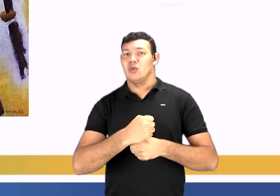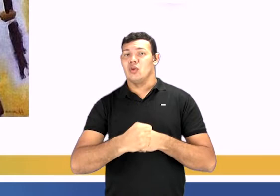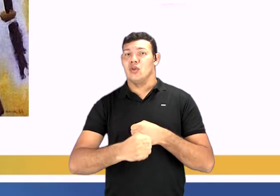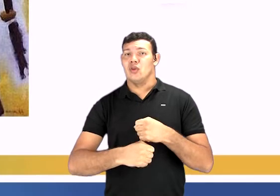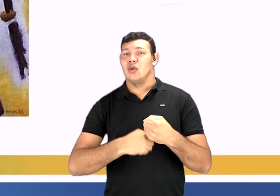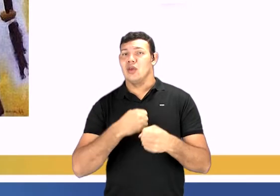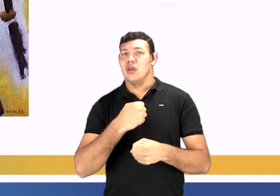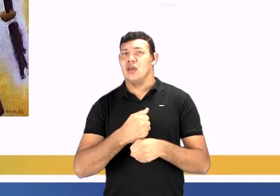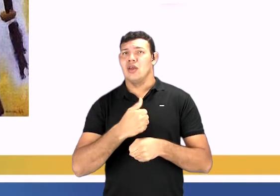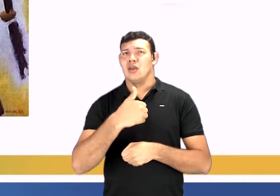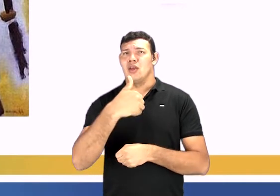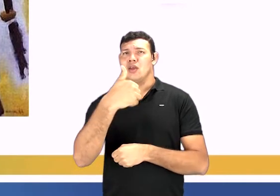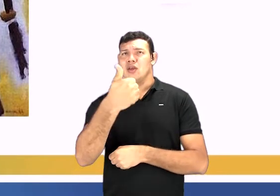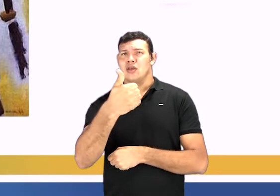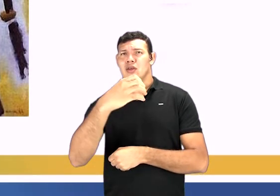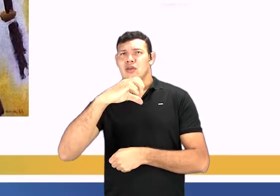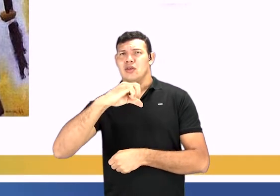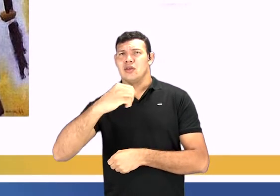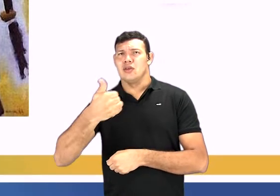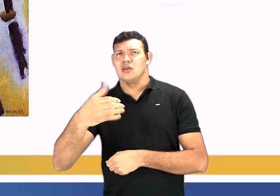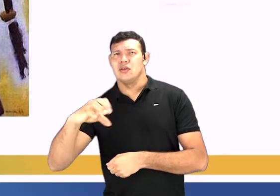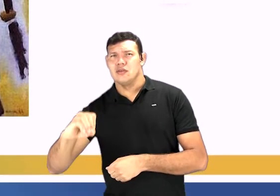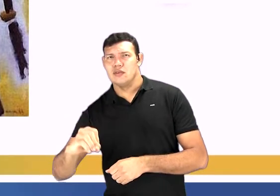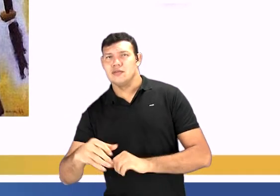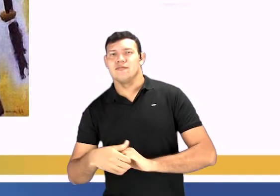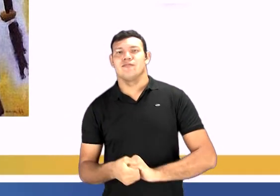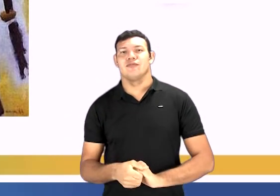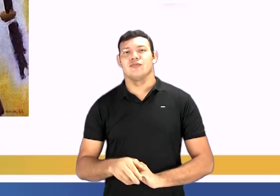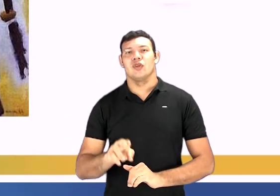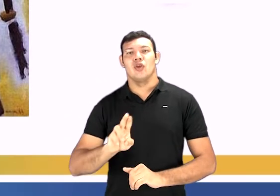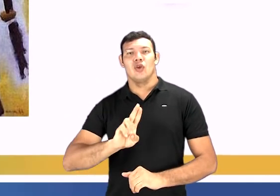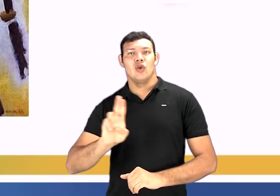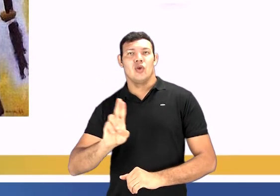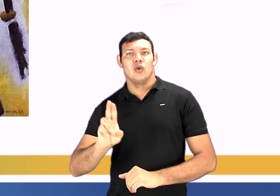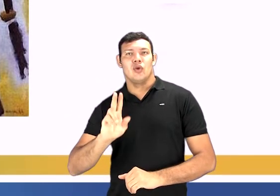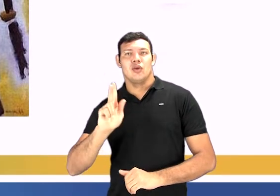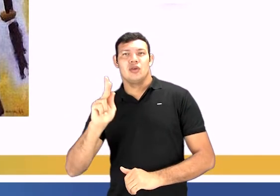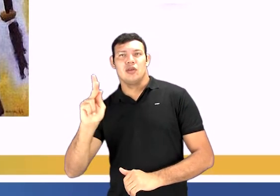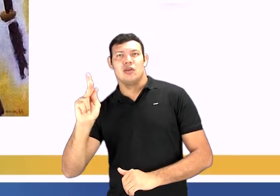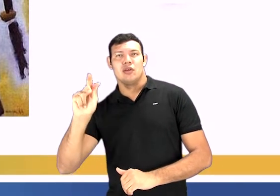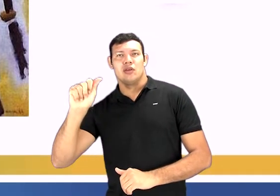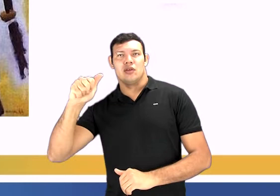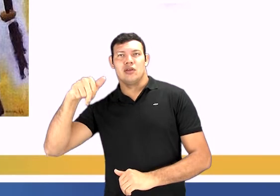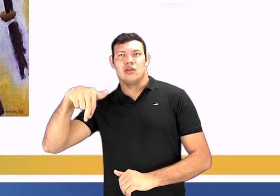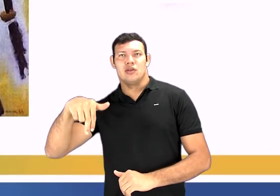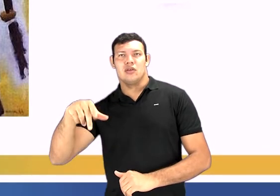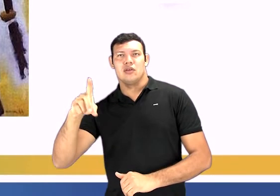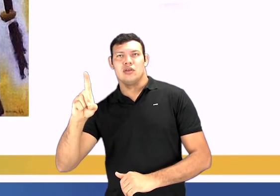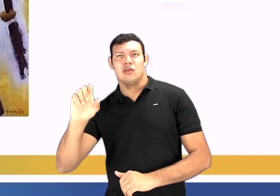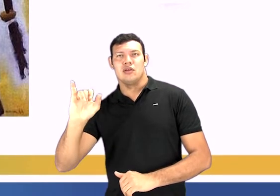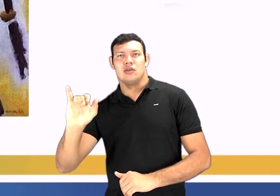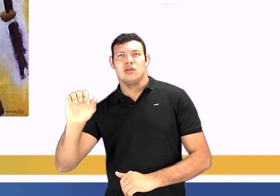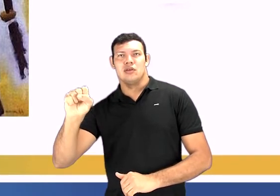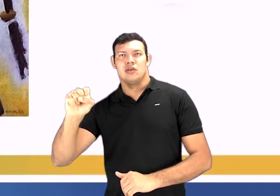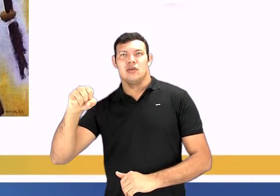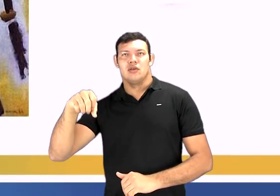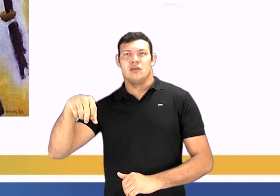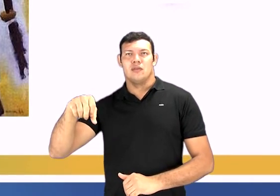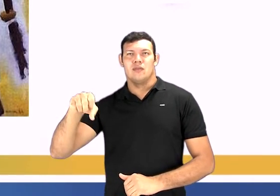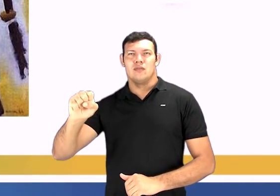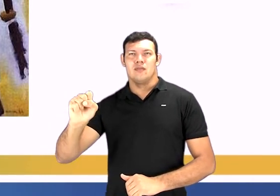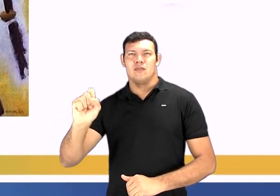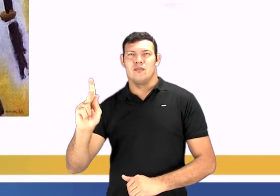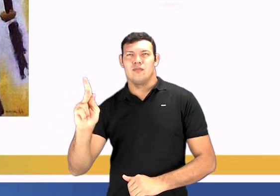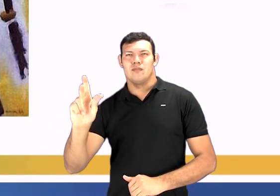desse nome, o artista Kandinsky cria a sua primeira obra abstrata, o quadro